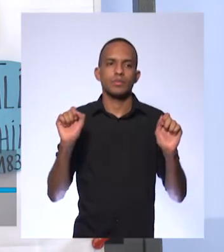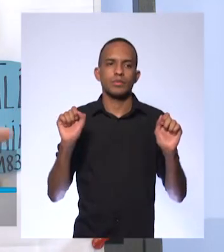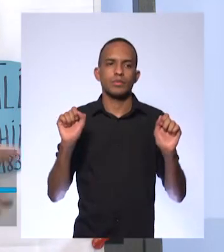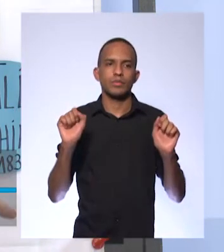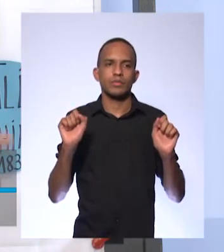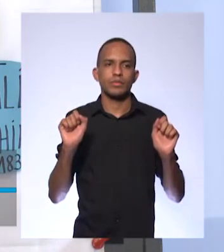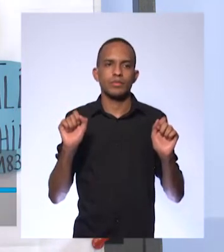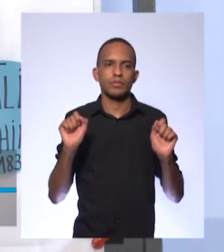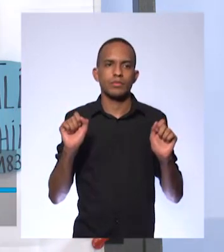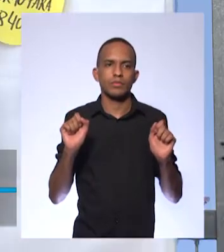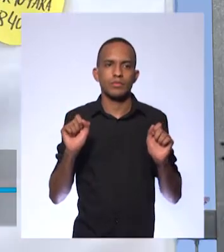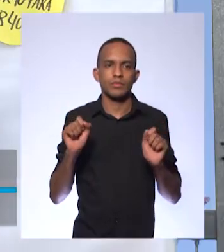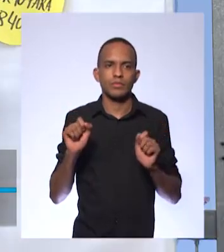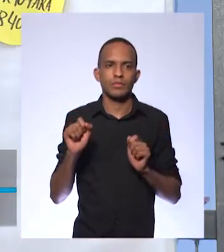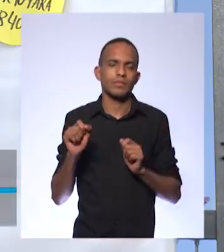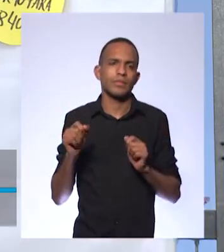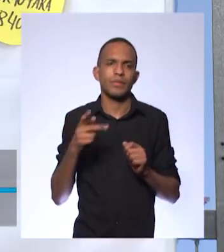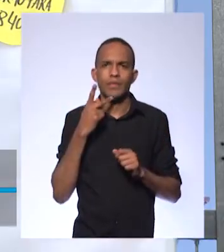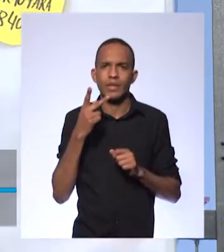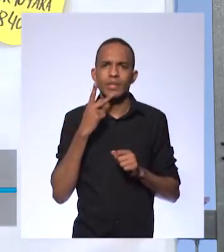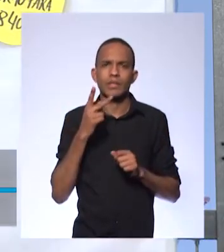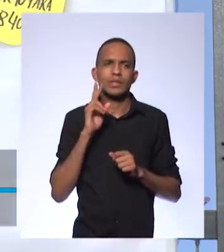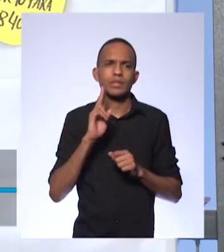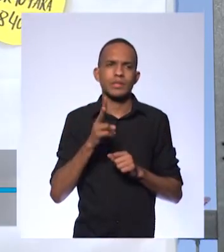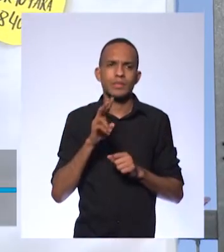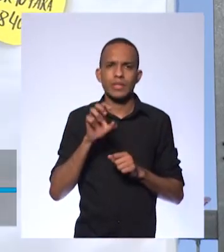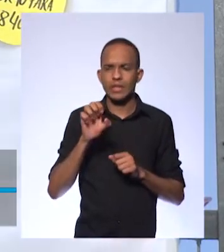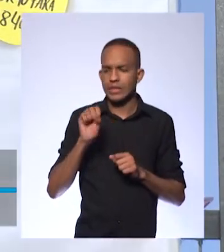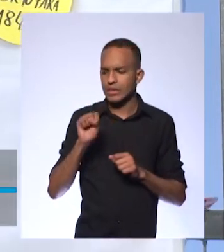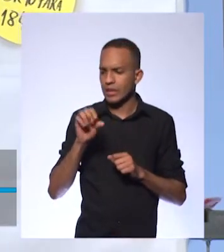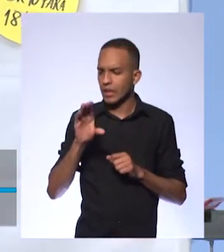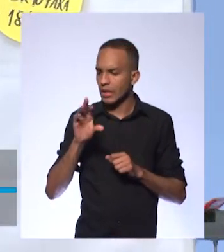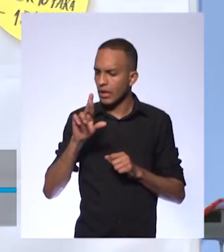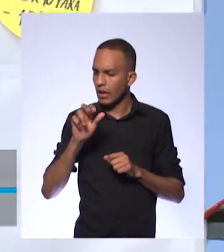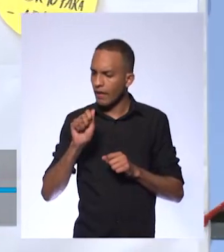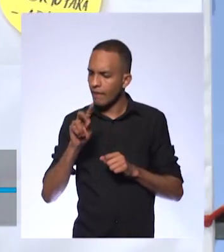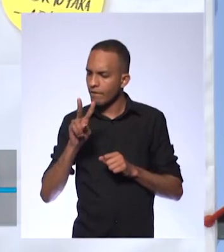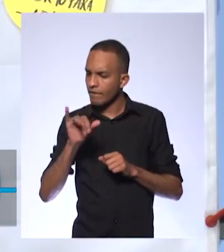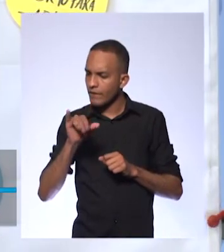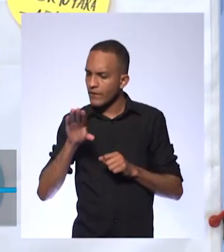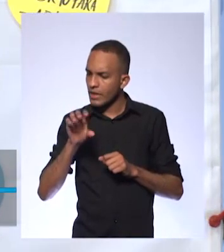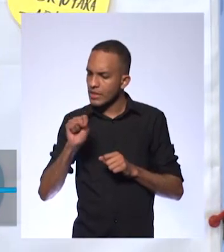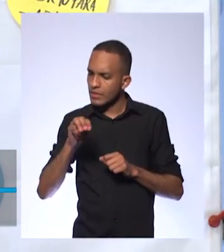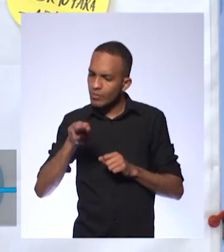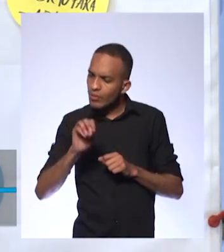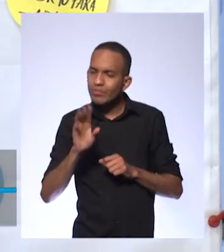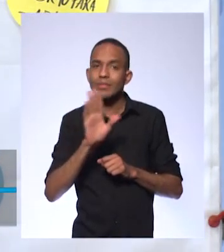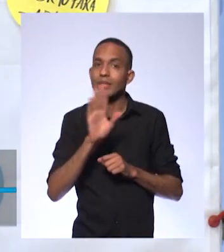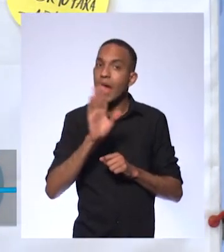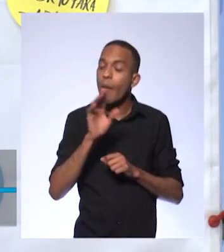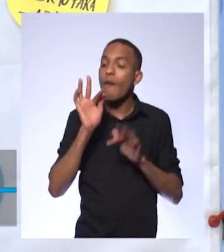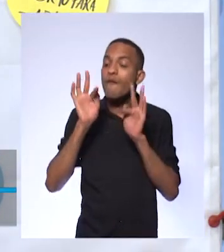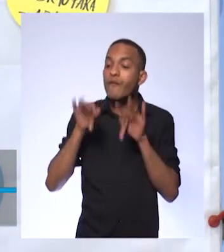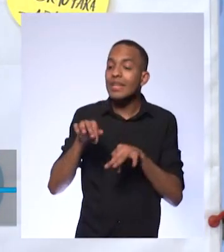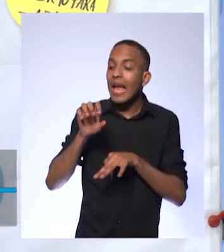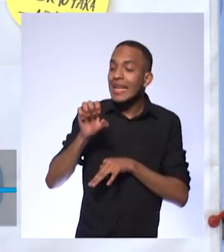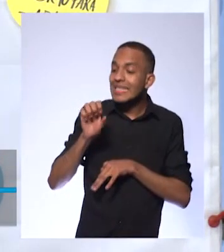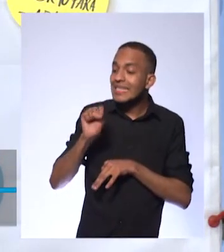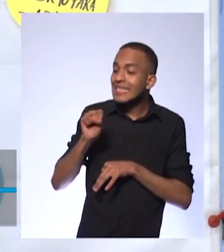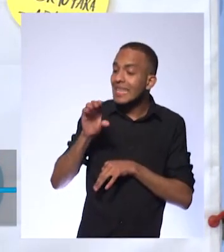Eu estou falando escravismo porque eu dei uma aula, falei escravismo, mas não é escravismo o termo. É o fim mesmo, a abolição da escravidão.